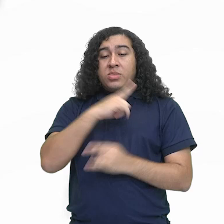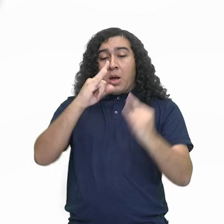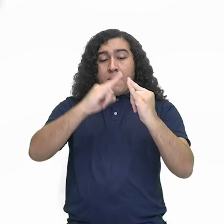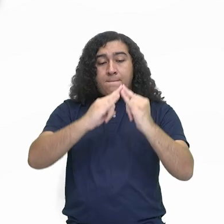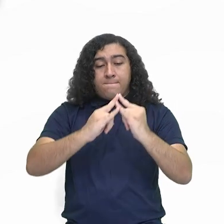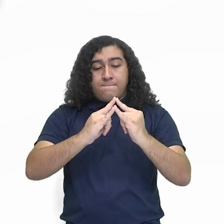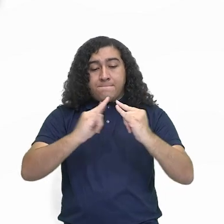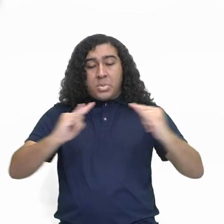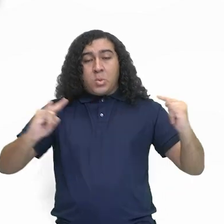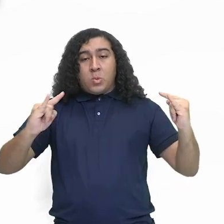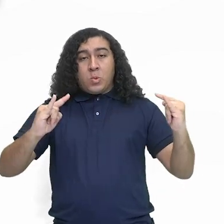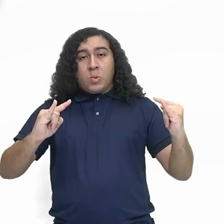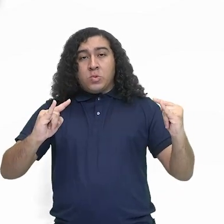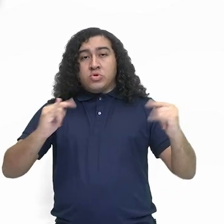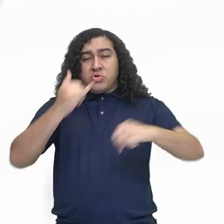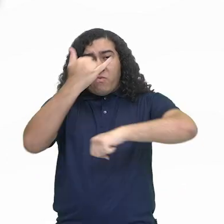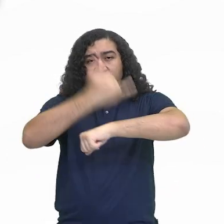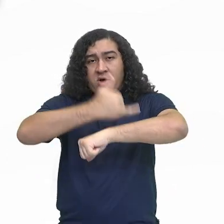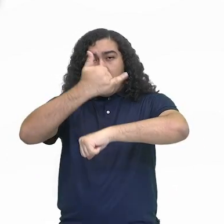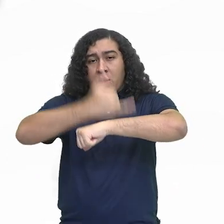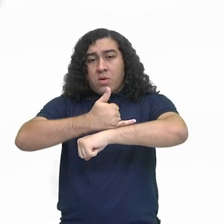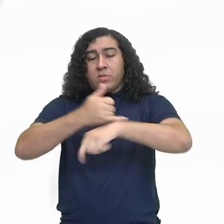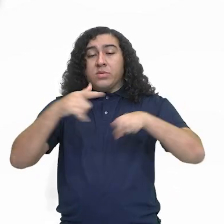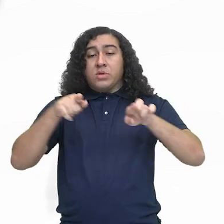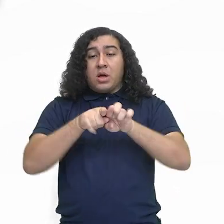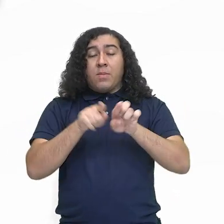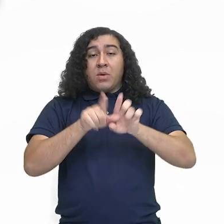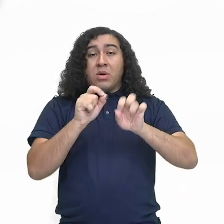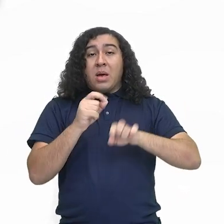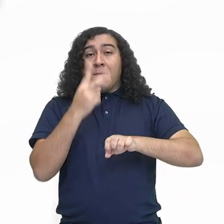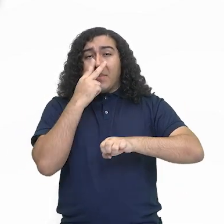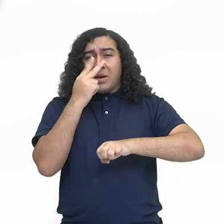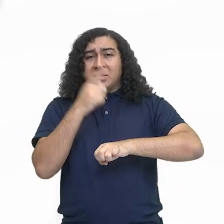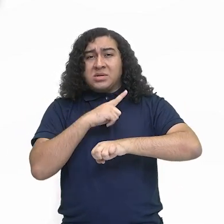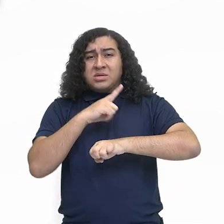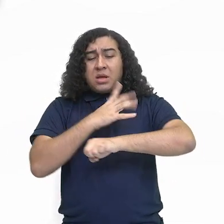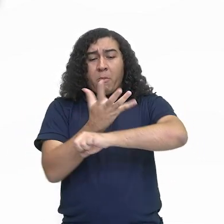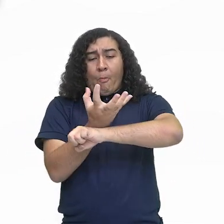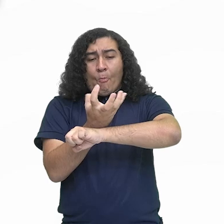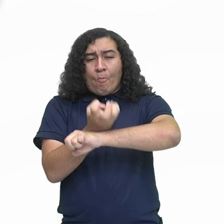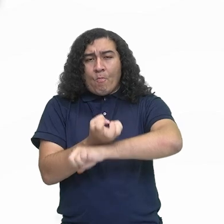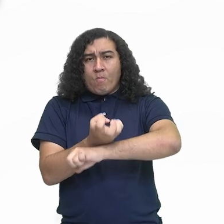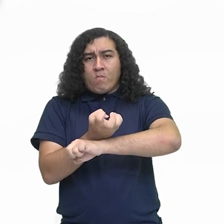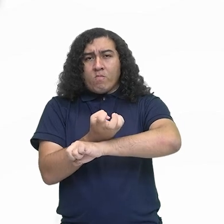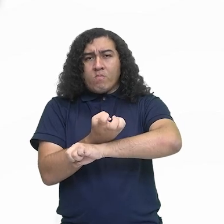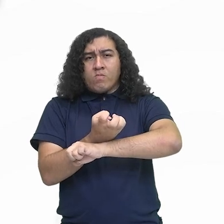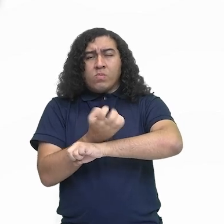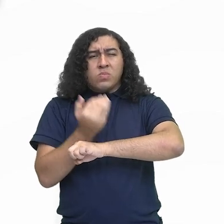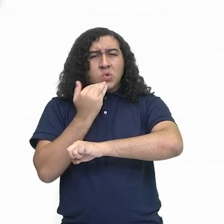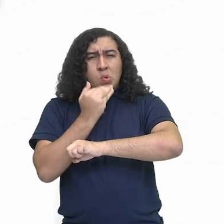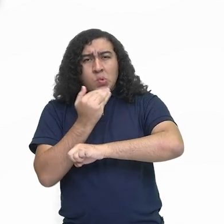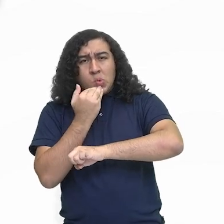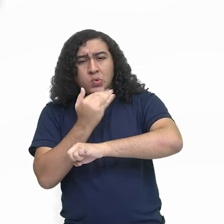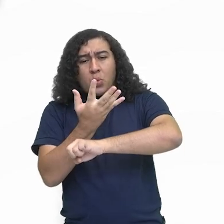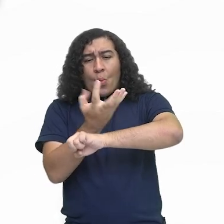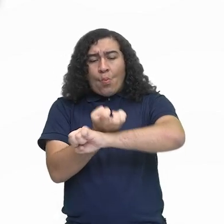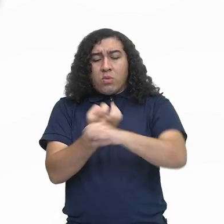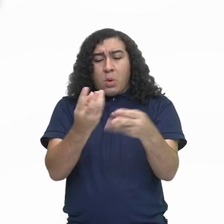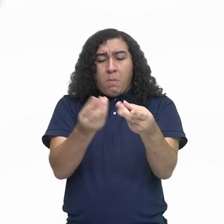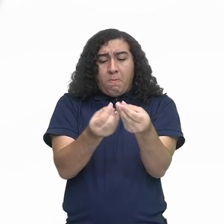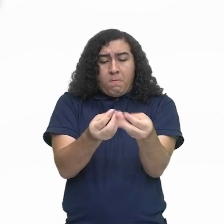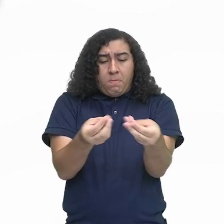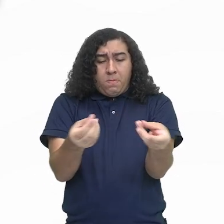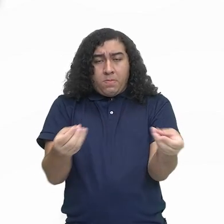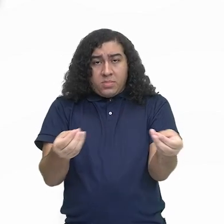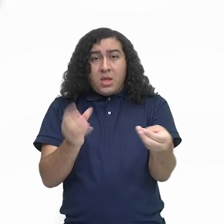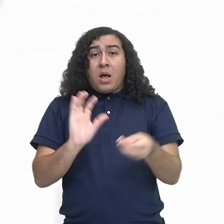outra imagem, né, nessa escultura, que estão corroídas. E isso acontece, gente, por conta dessa